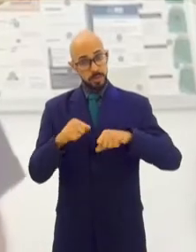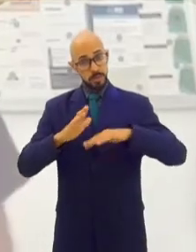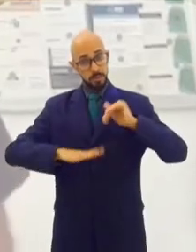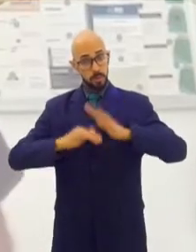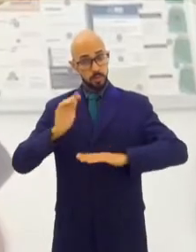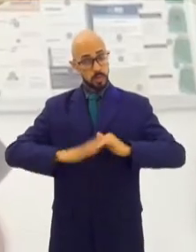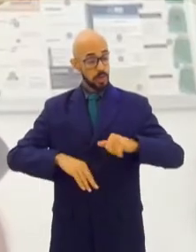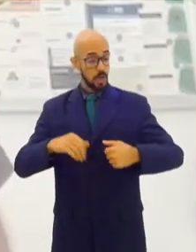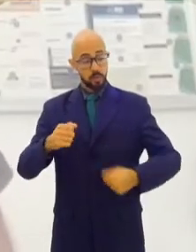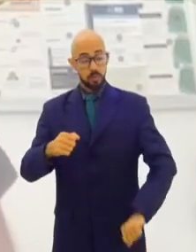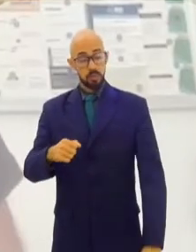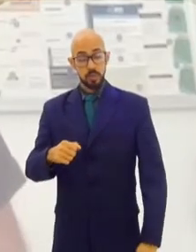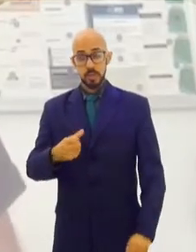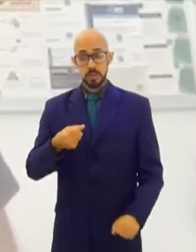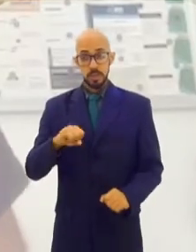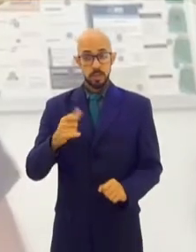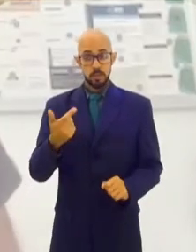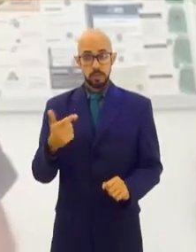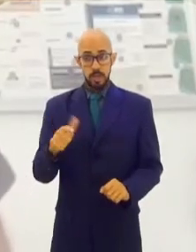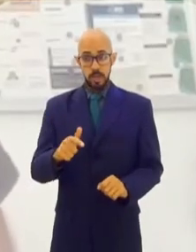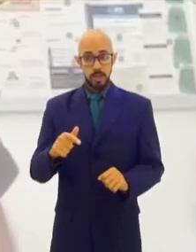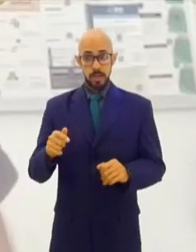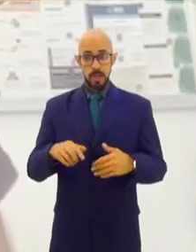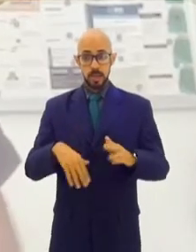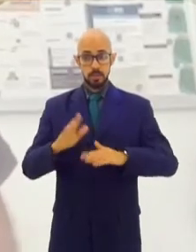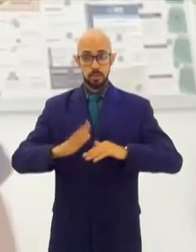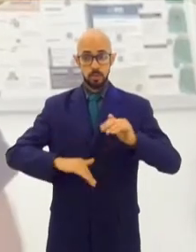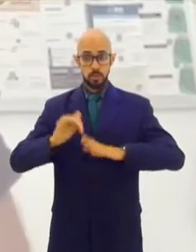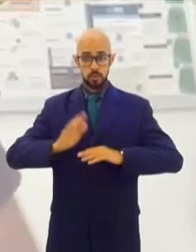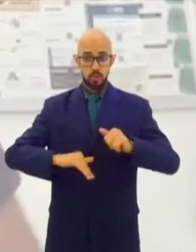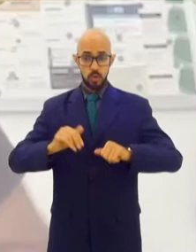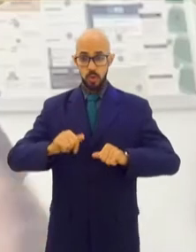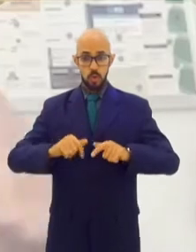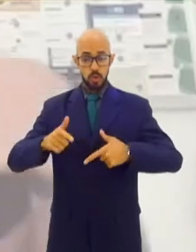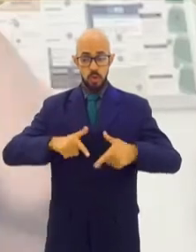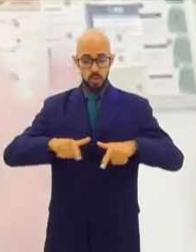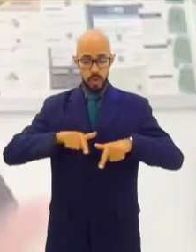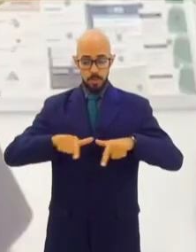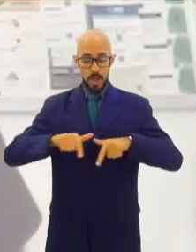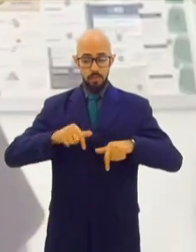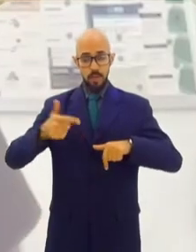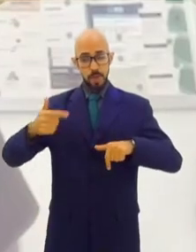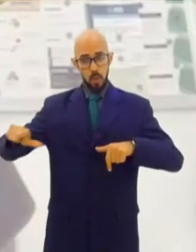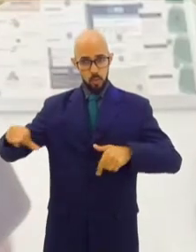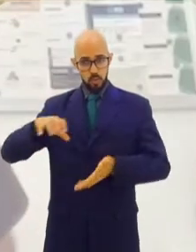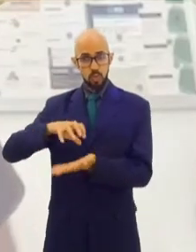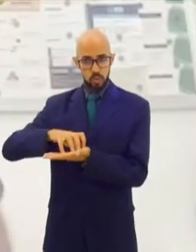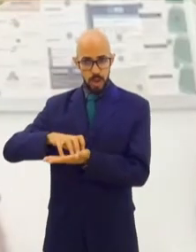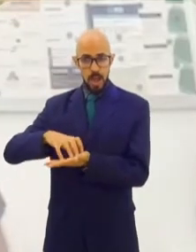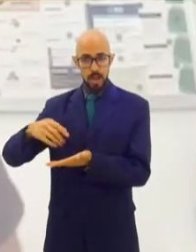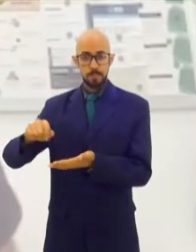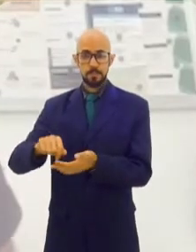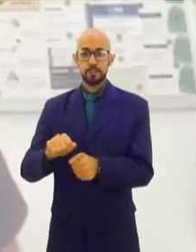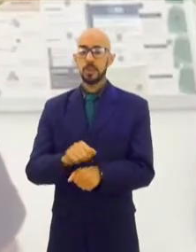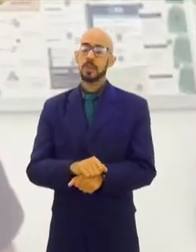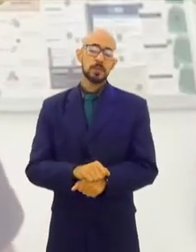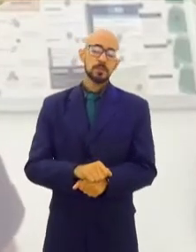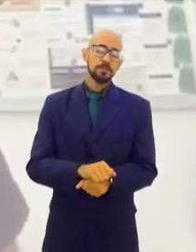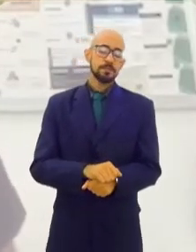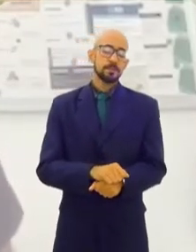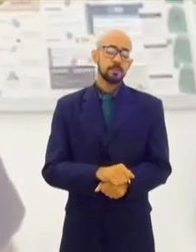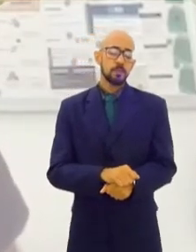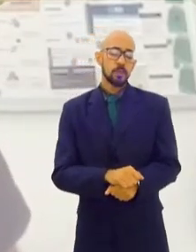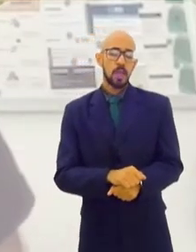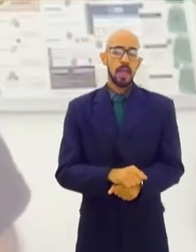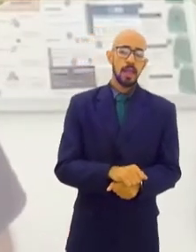produção e para manter precisa a preparação né Precisa ter mão de obra senão as Produções vão para outros lugares também e a inauguração